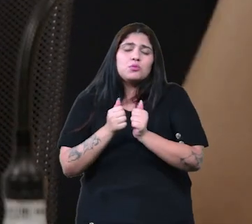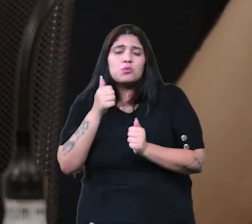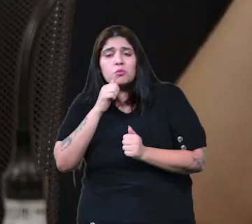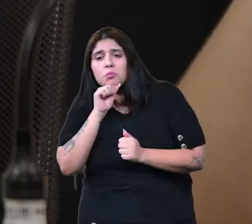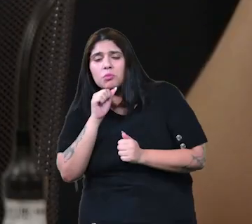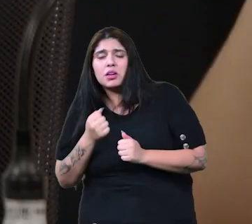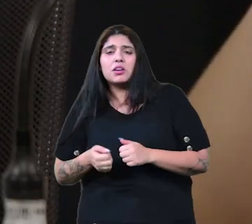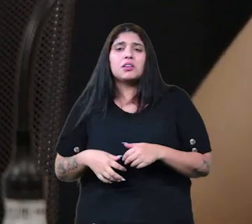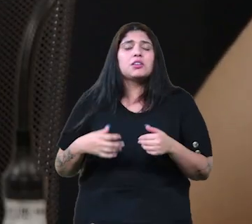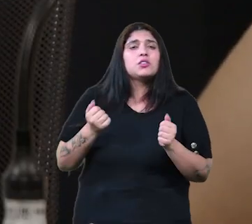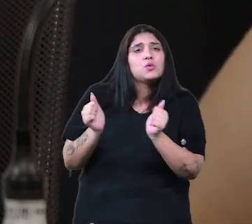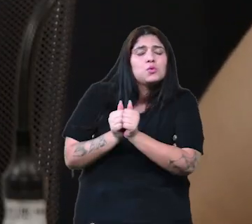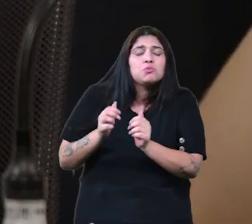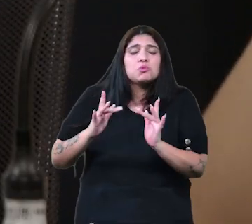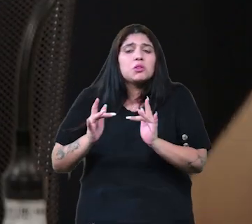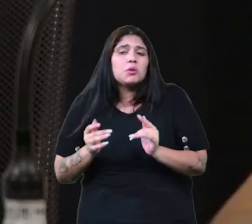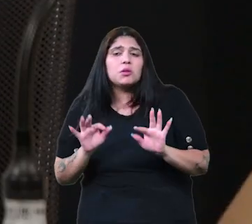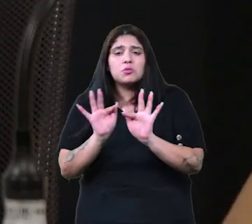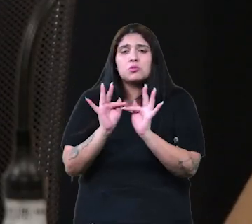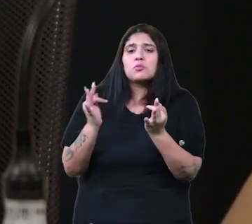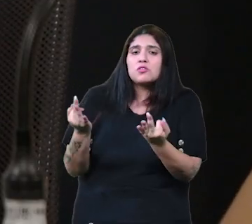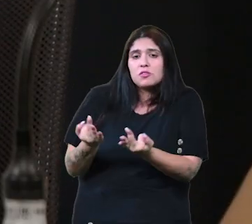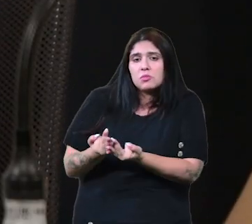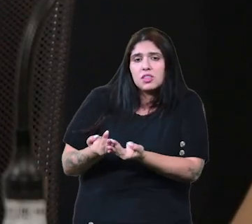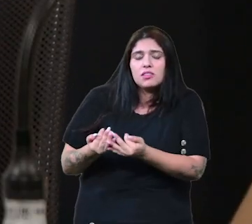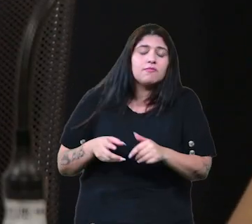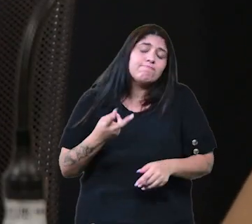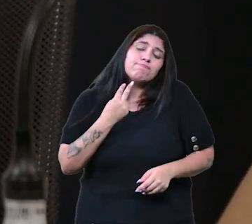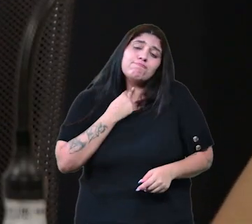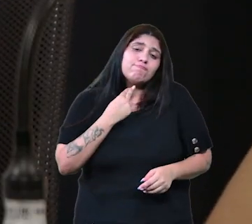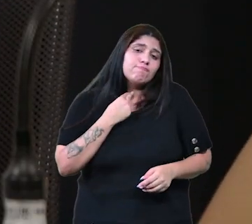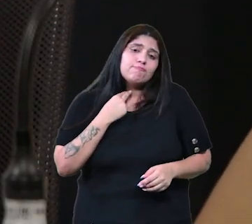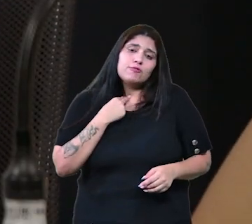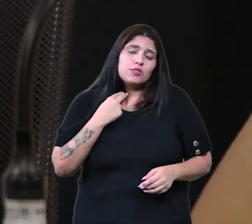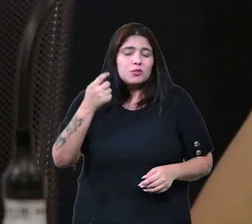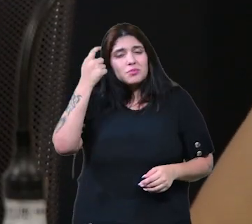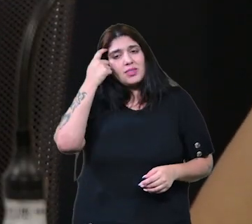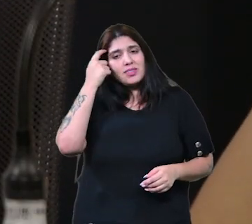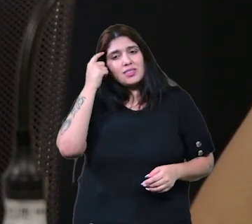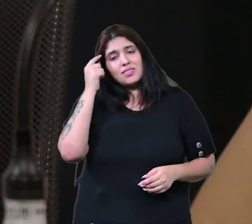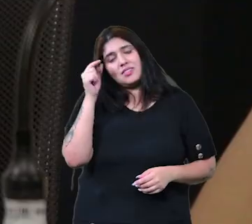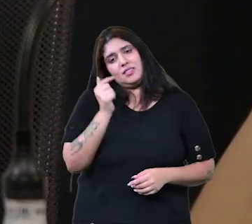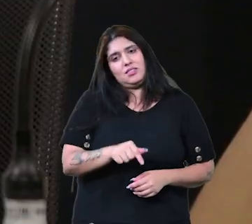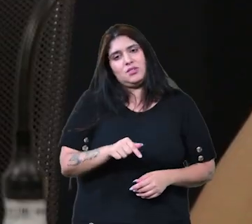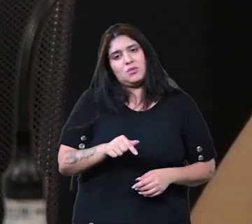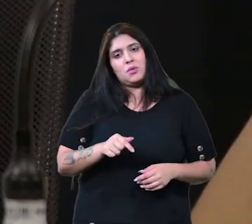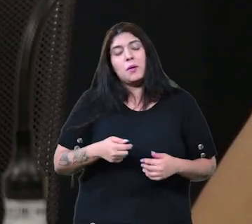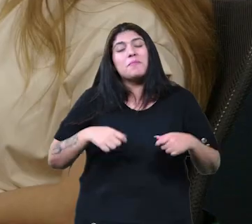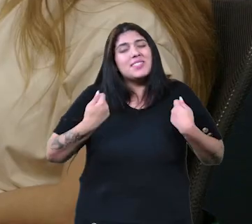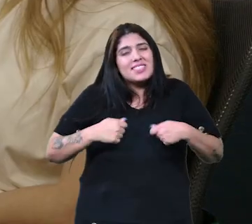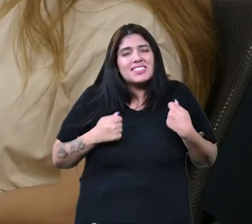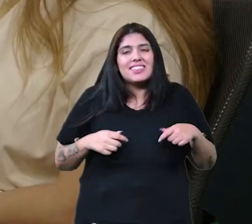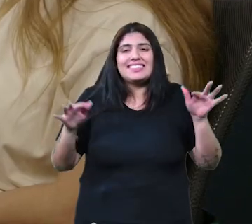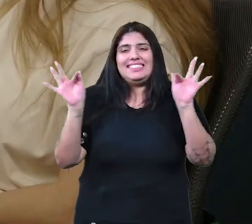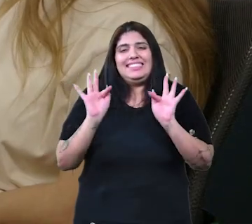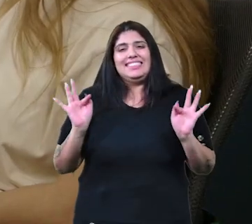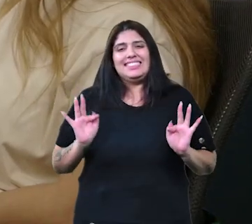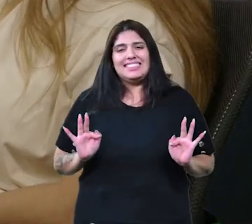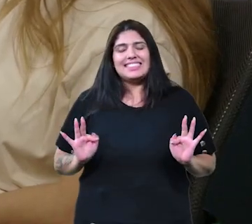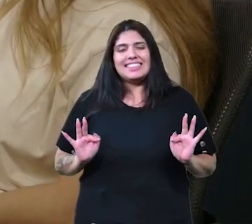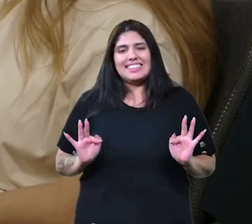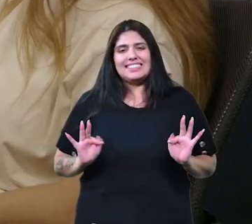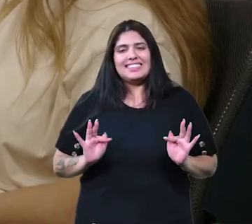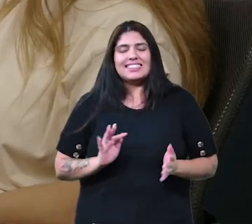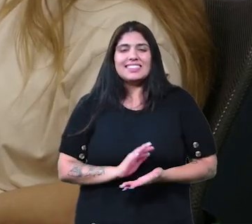minha família. E ali ele não pode ter esse tipo de pensamento, né? Ele tem que estar feliz de estar onde